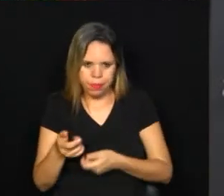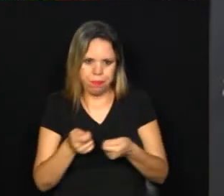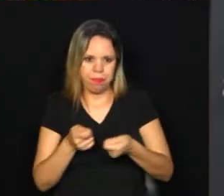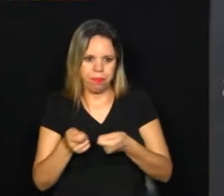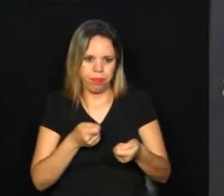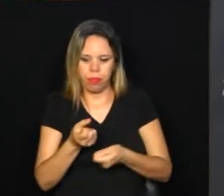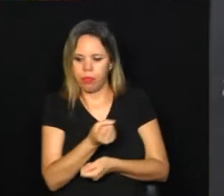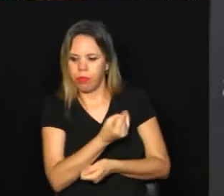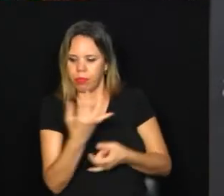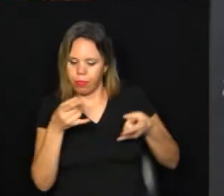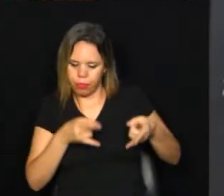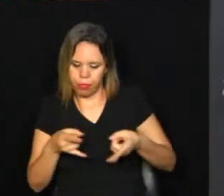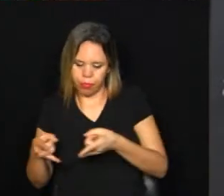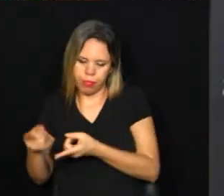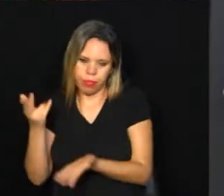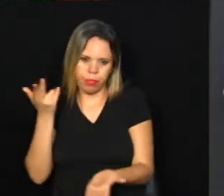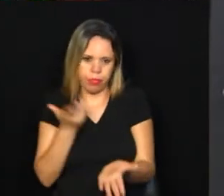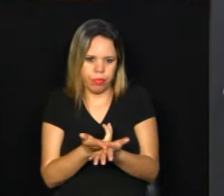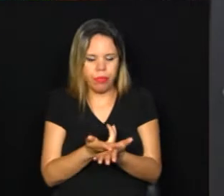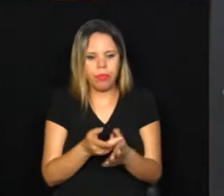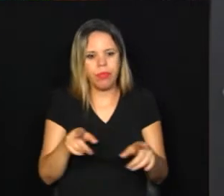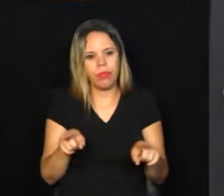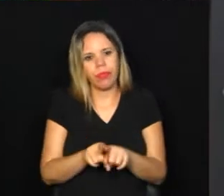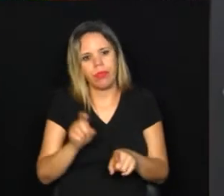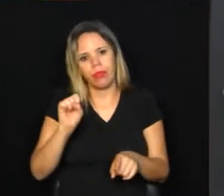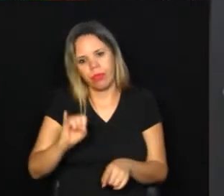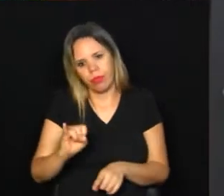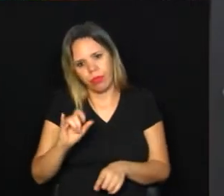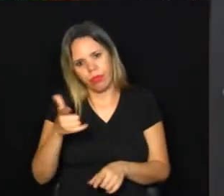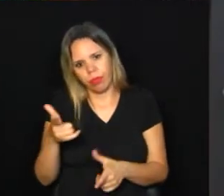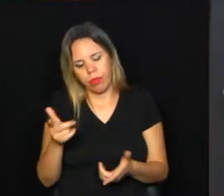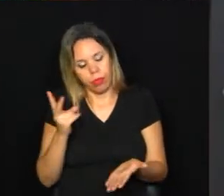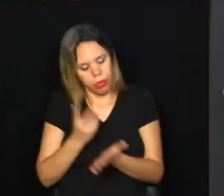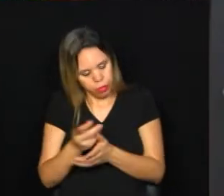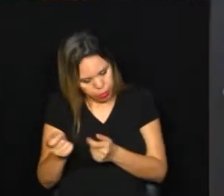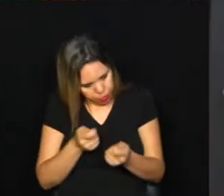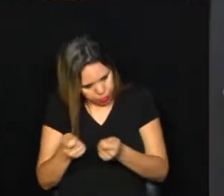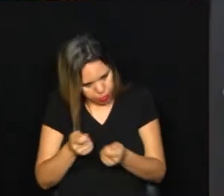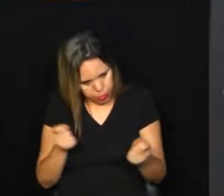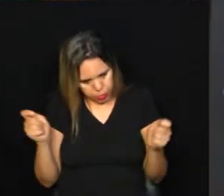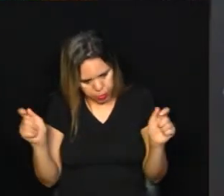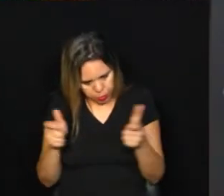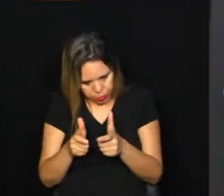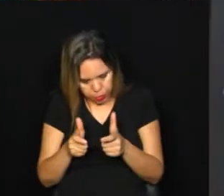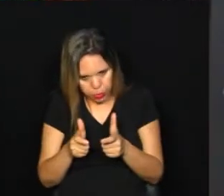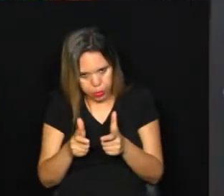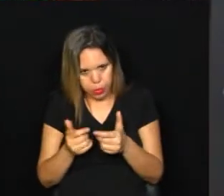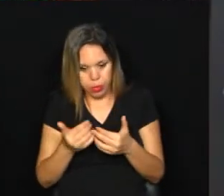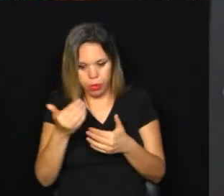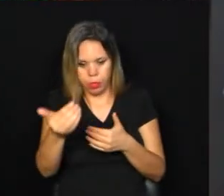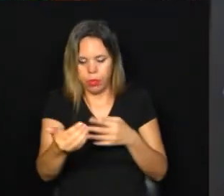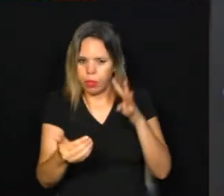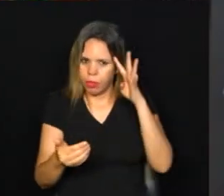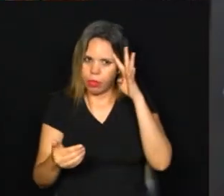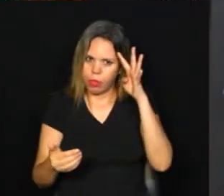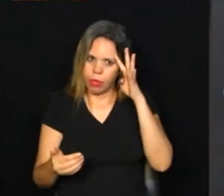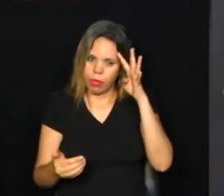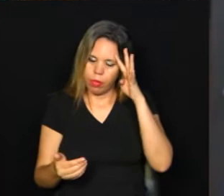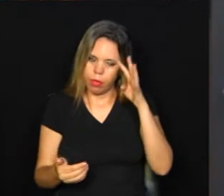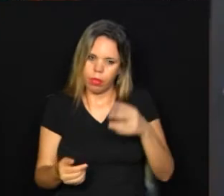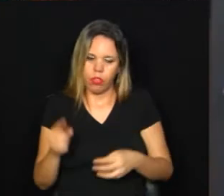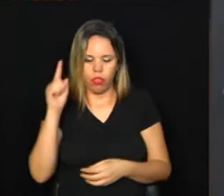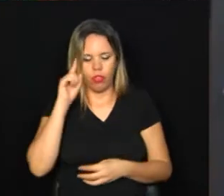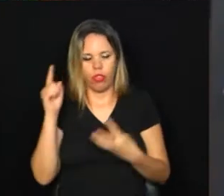de internações e caso este cenário se mantenha em queda, na próxima quarta-feira, 3